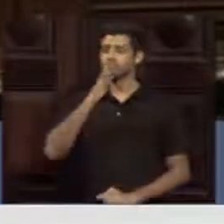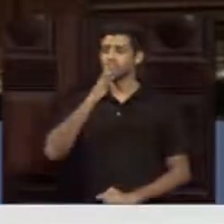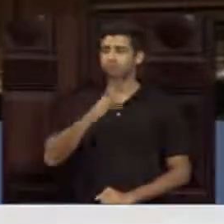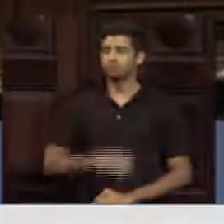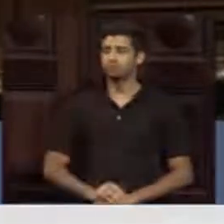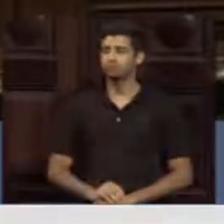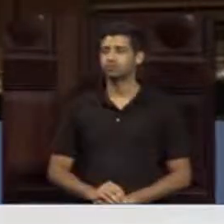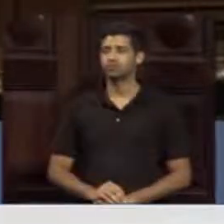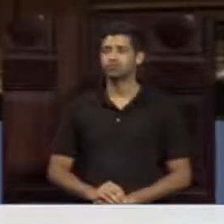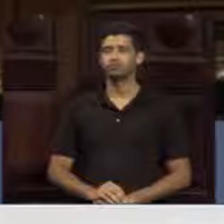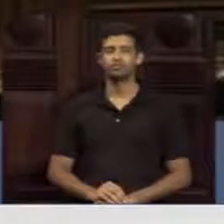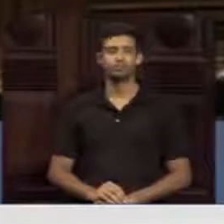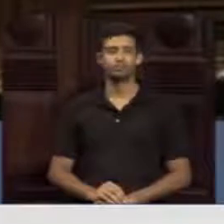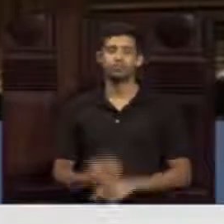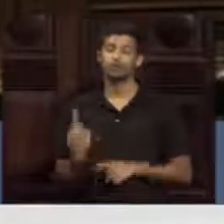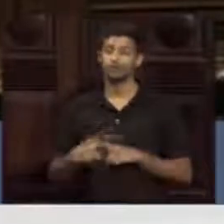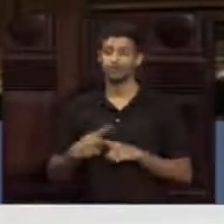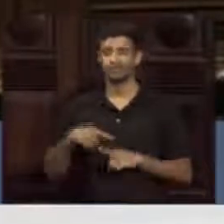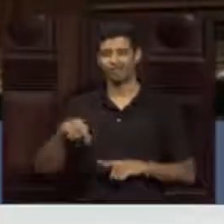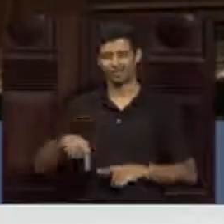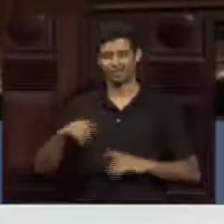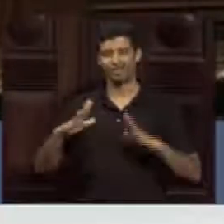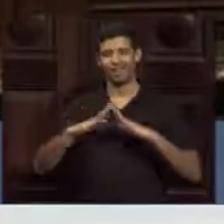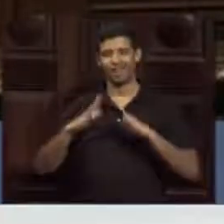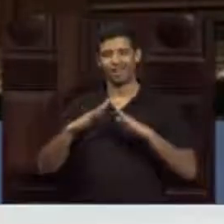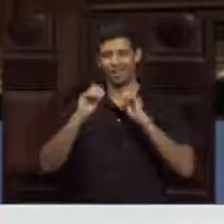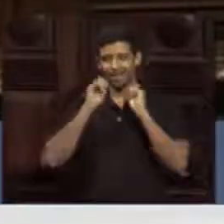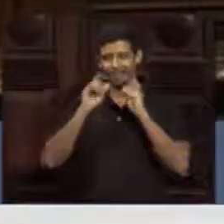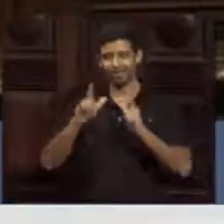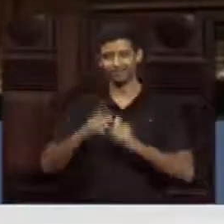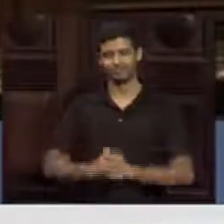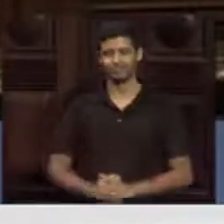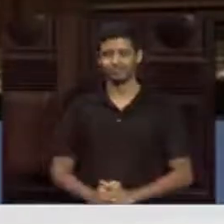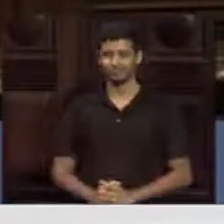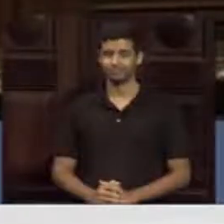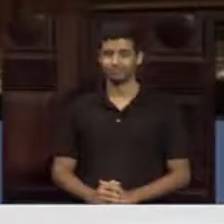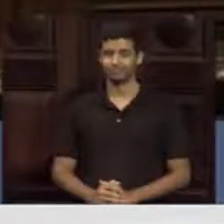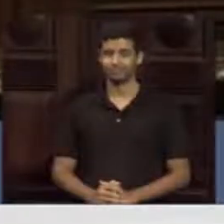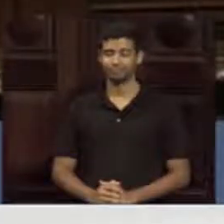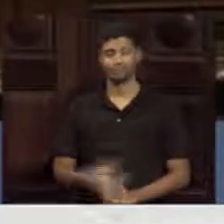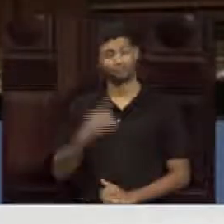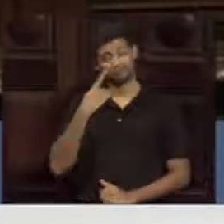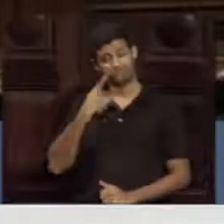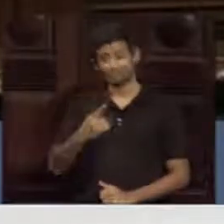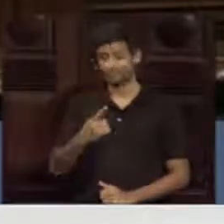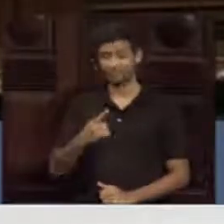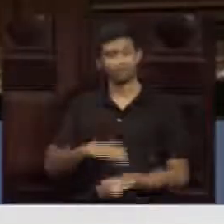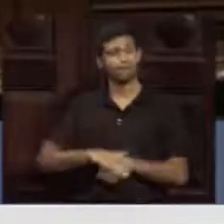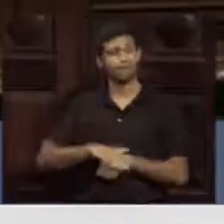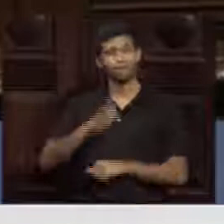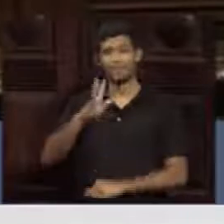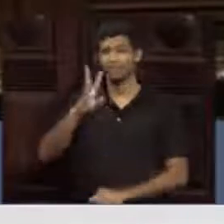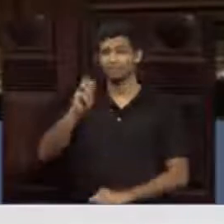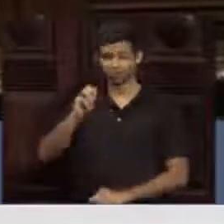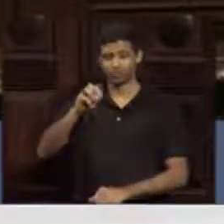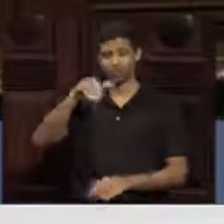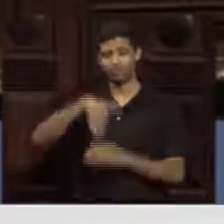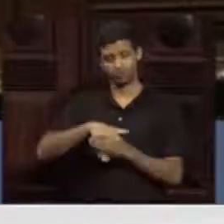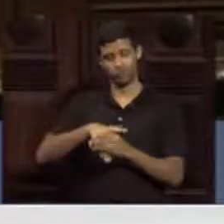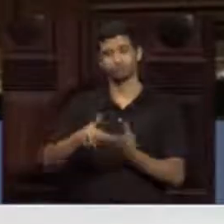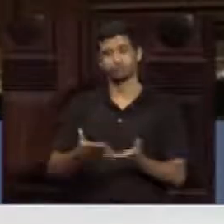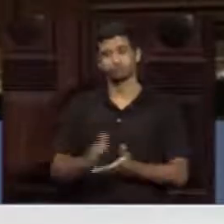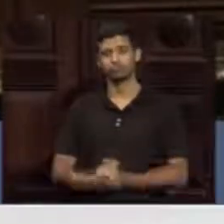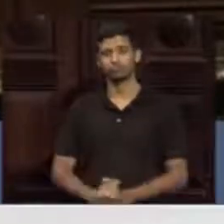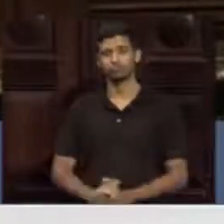porque essa casa, por mais de 50 votos,